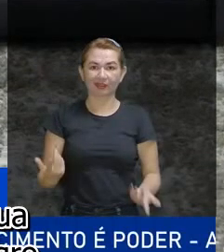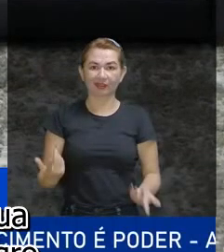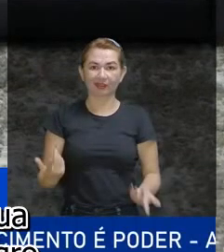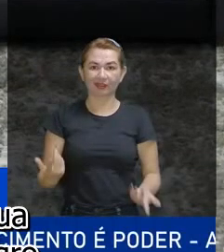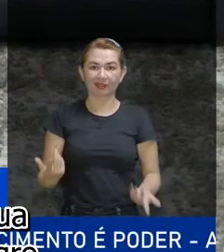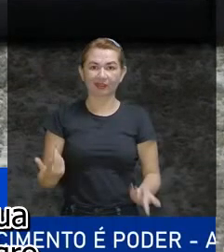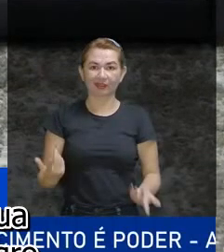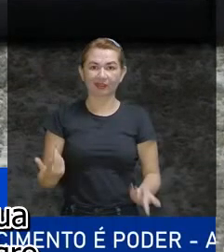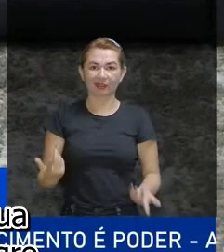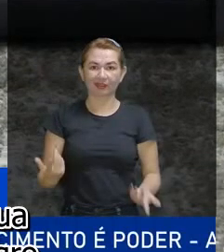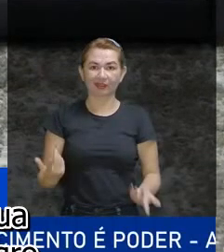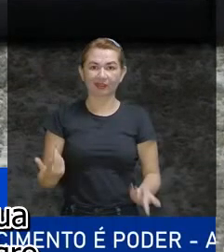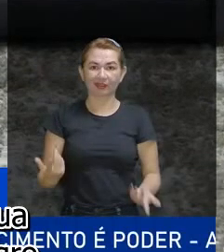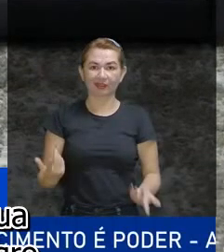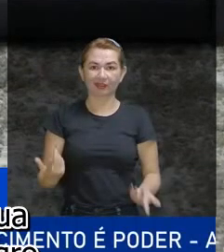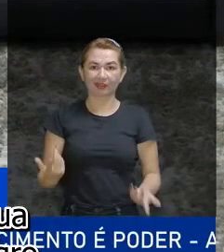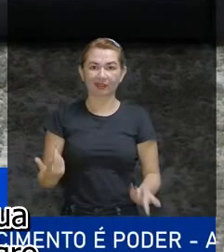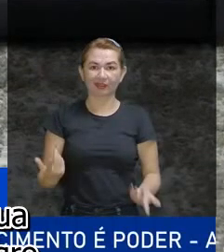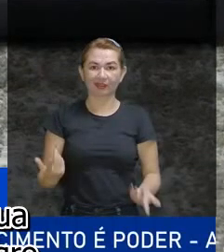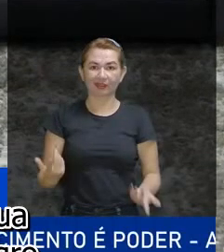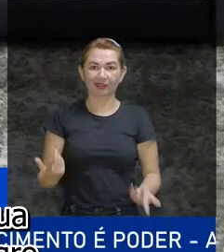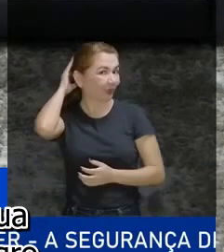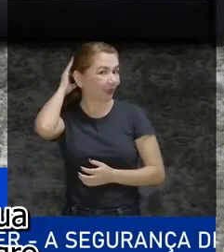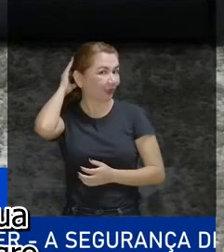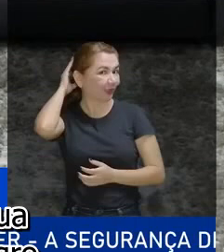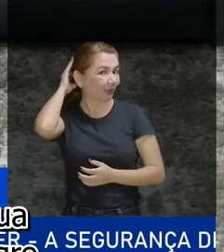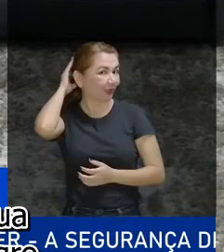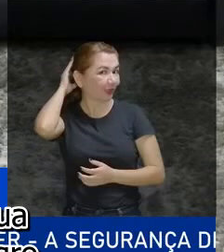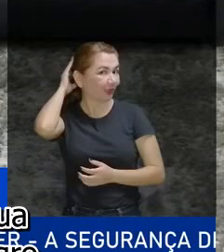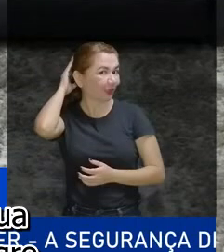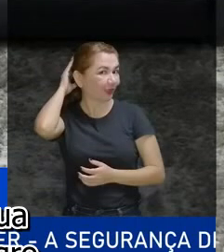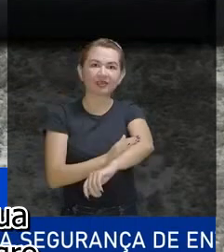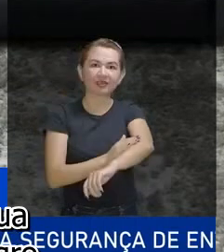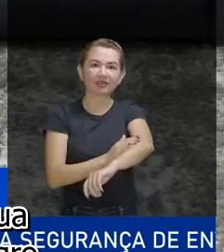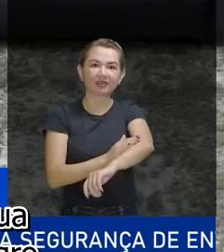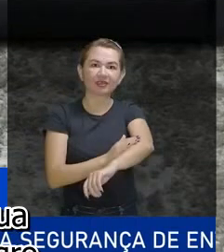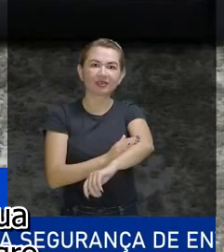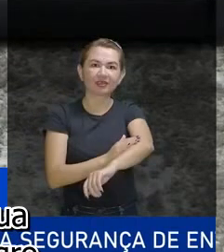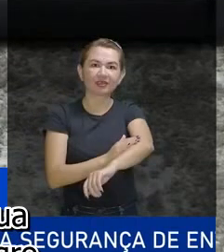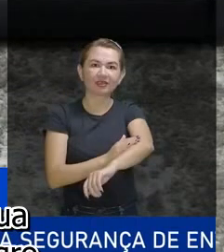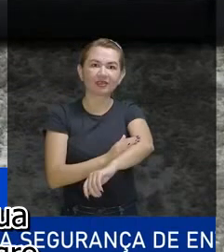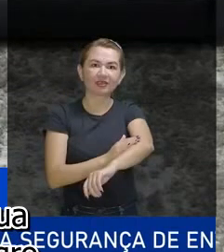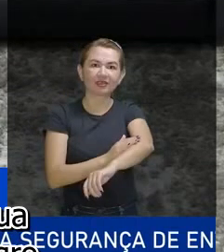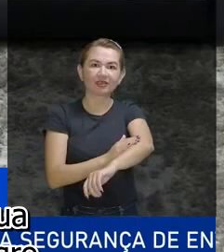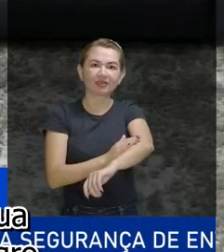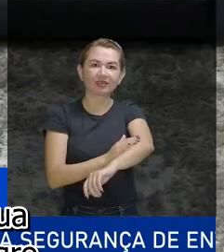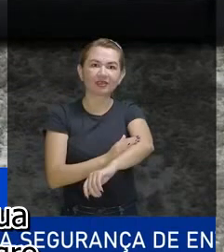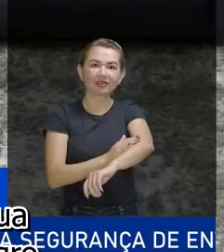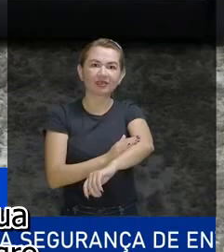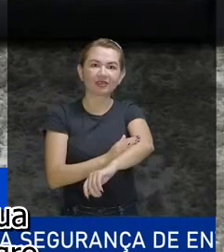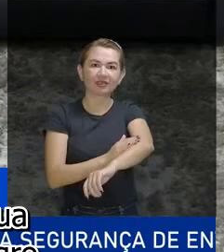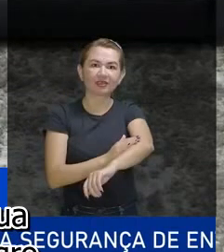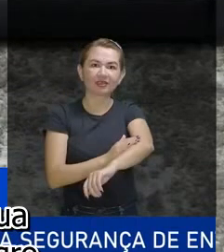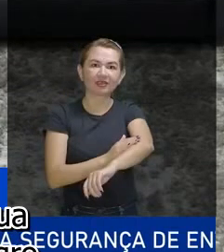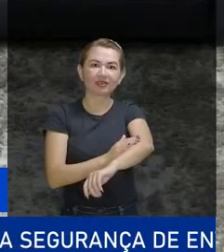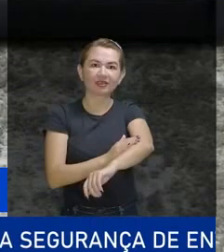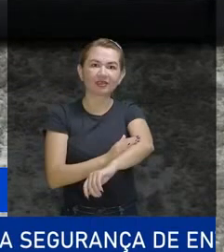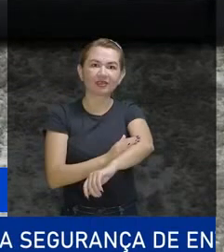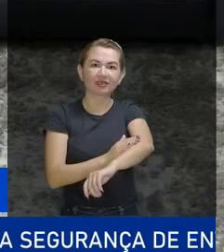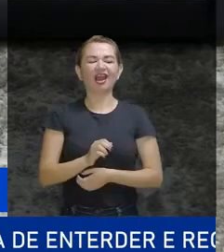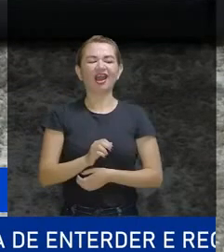traços fenotípicos, seu cabelo, sua cor, seus lábios, seu nariz, dizem, você é